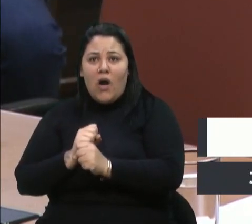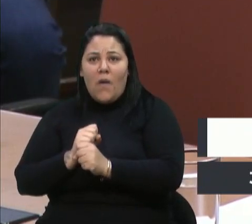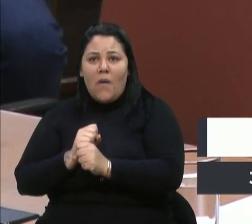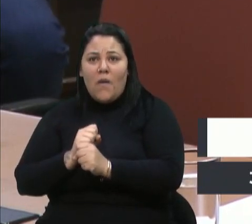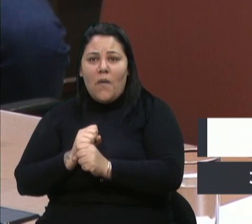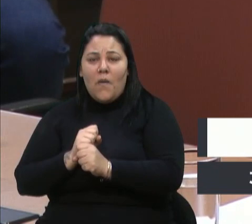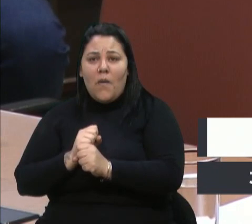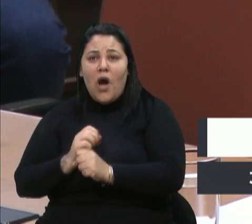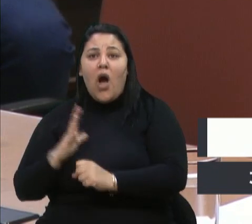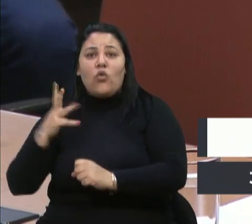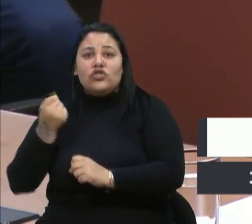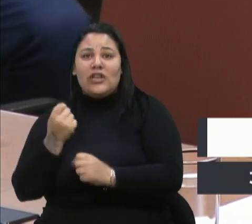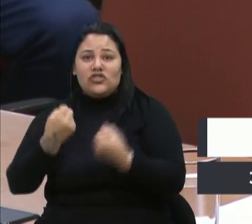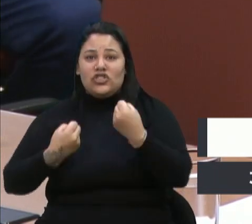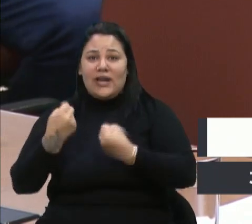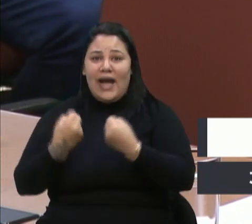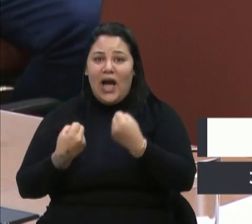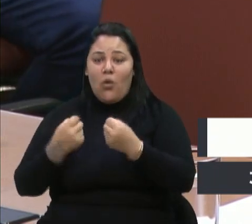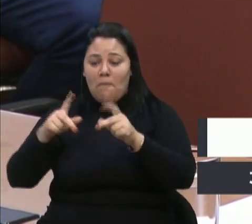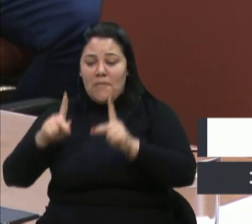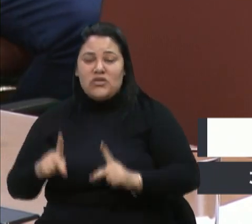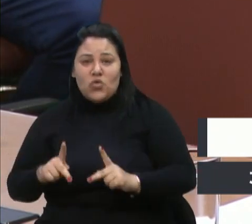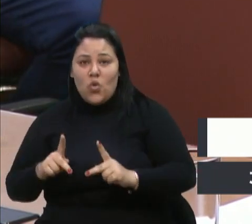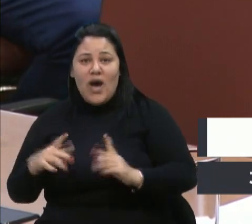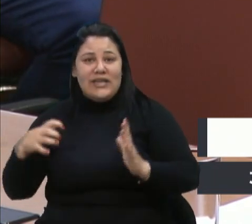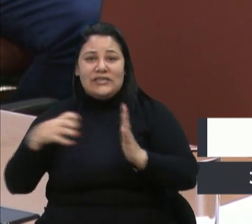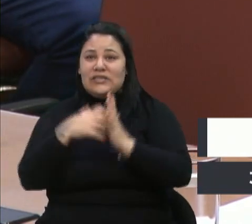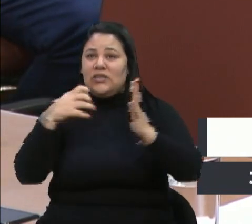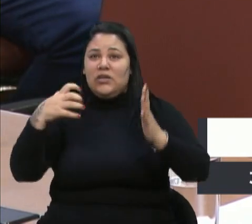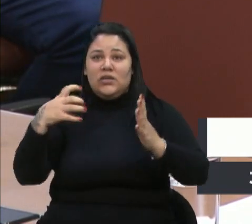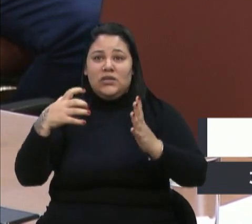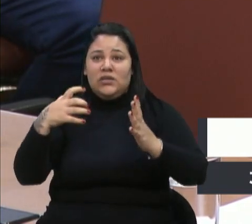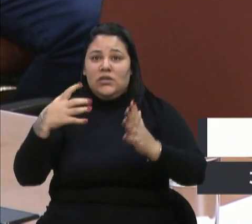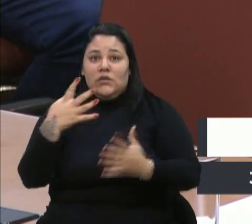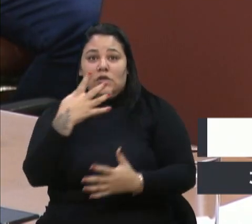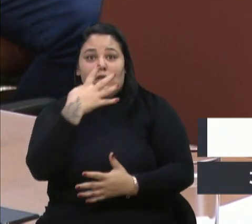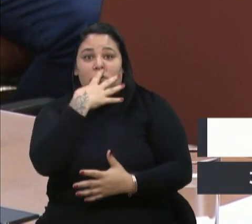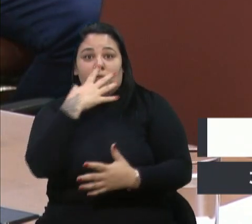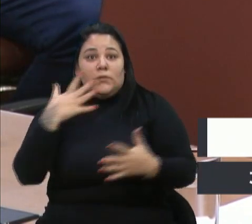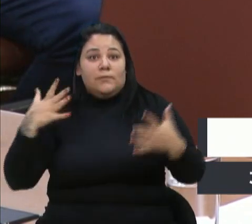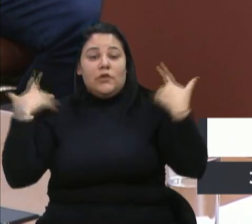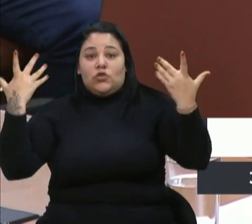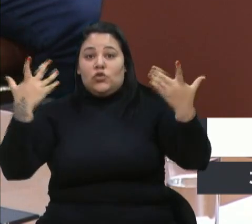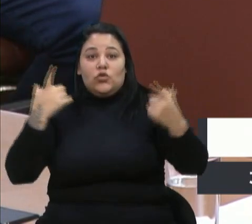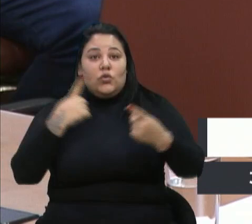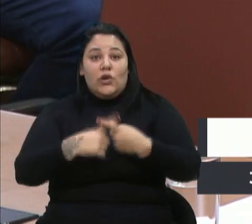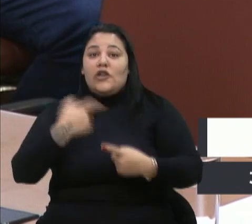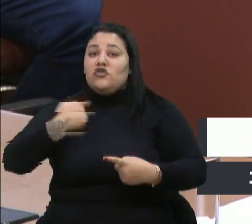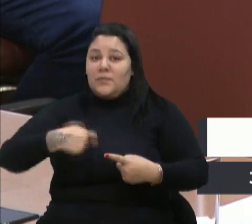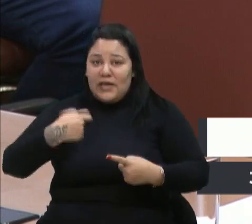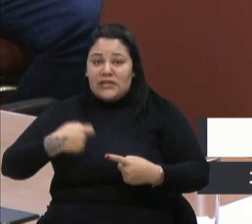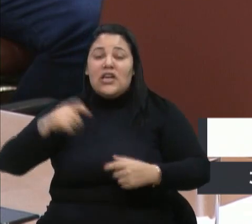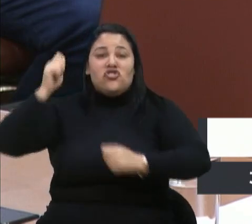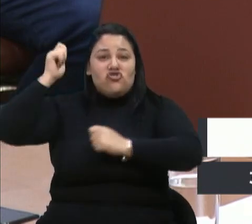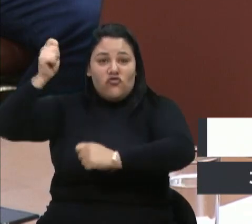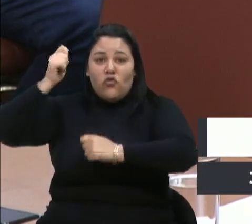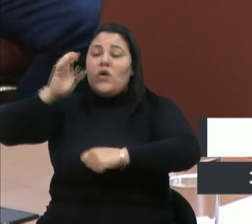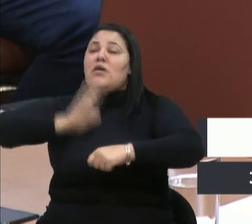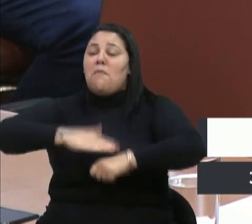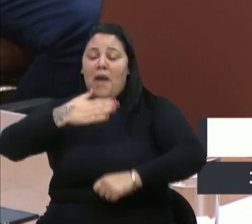seja, a quantidade de veículos e pessoas, é assustador. Então, a gente precisa, sim, de campanhas mais